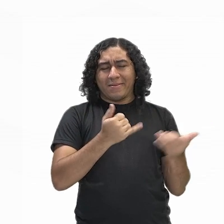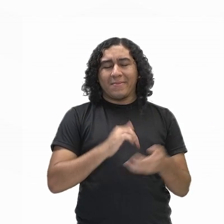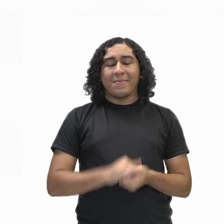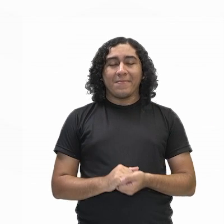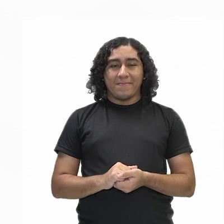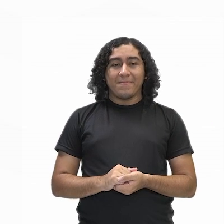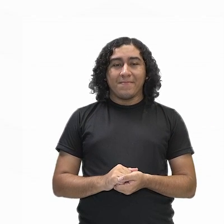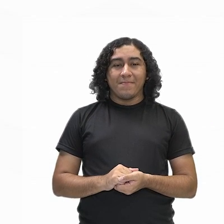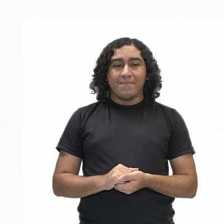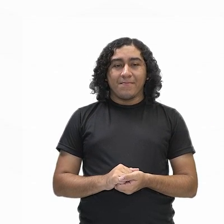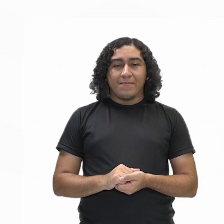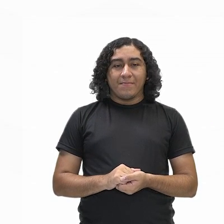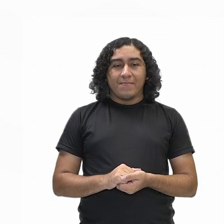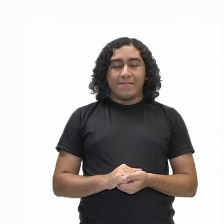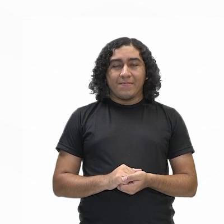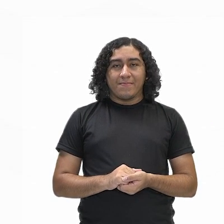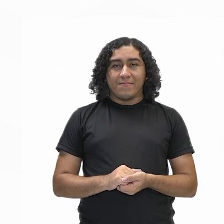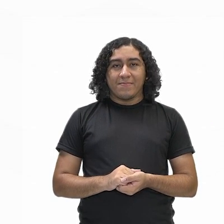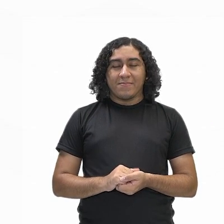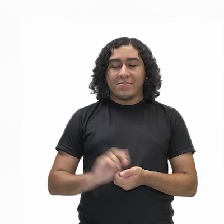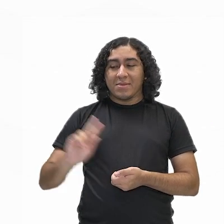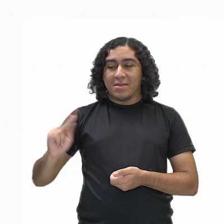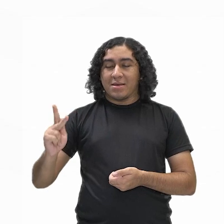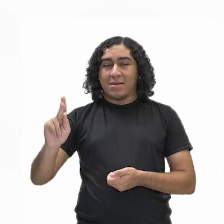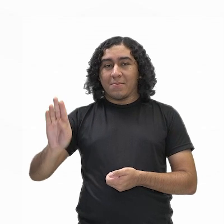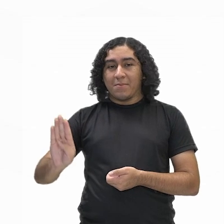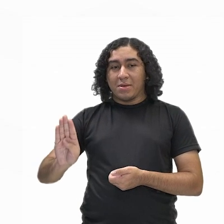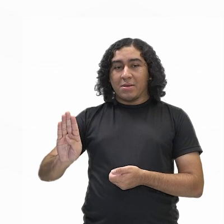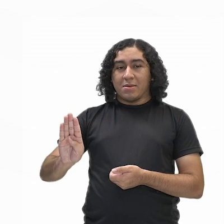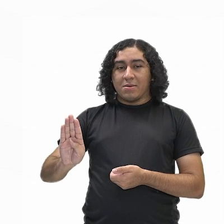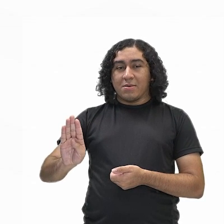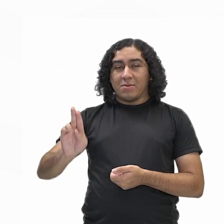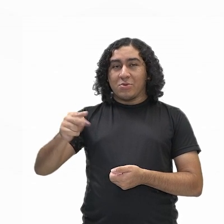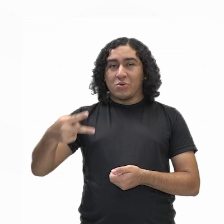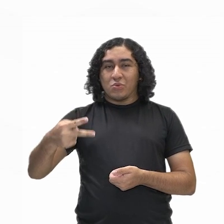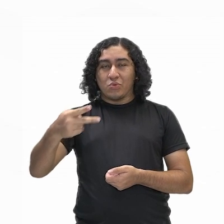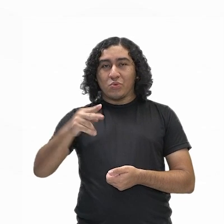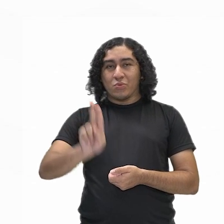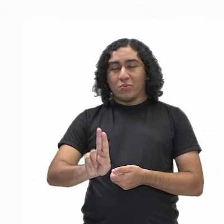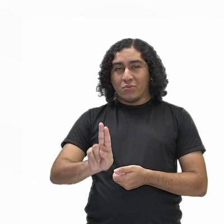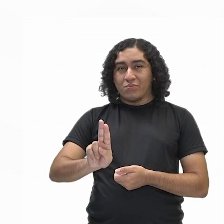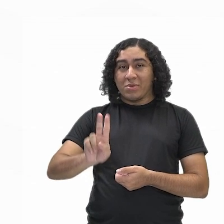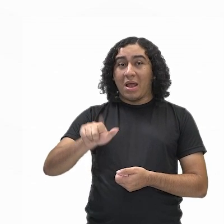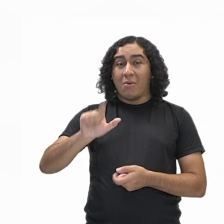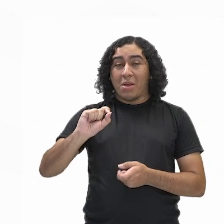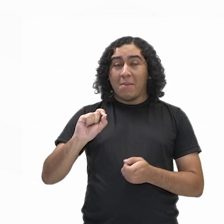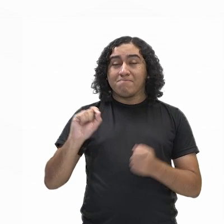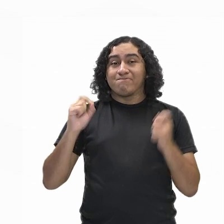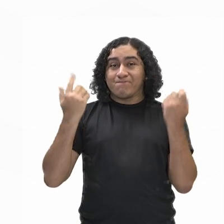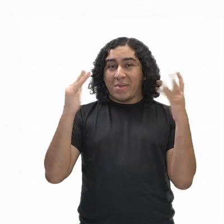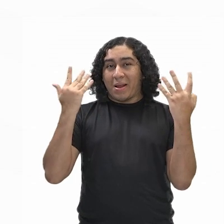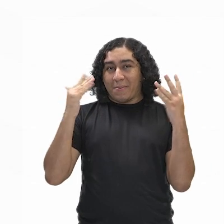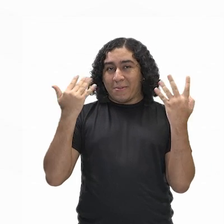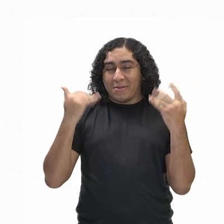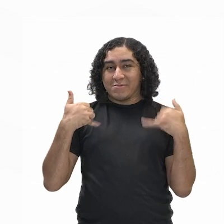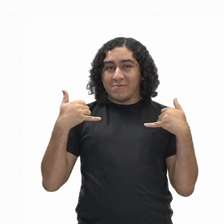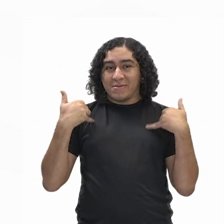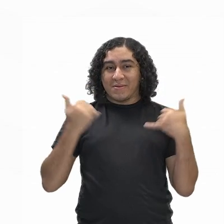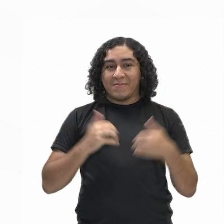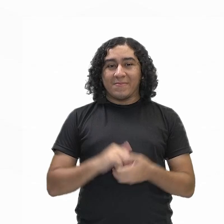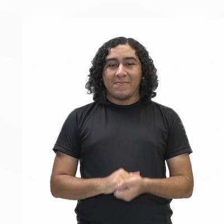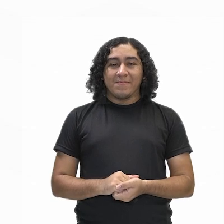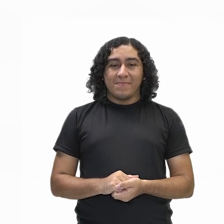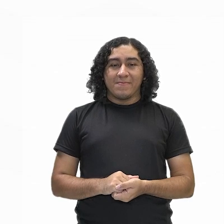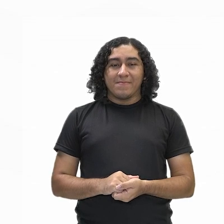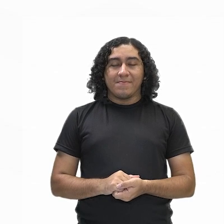JK, JK. Happy birthday to you, parabéns para você. Todas essas